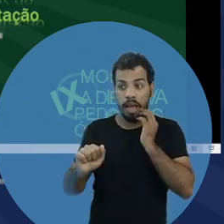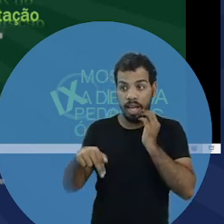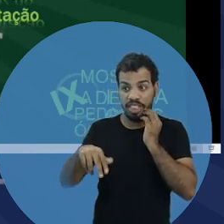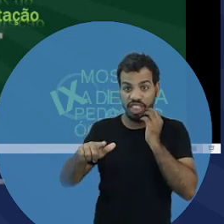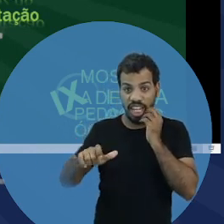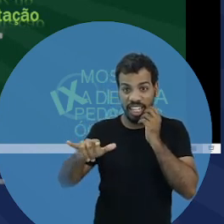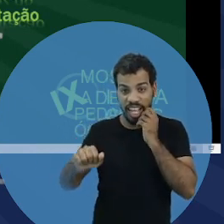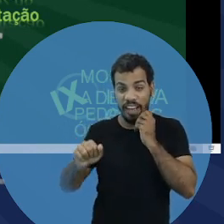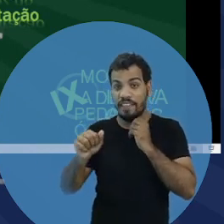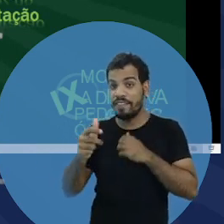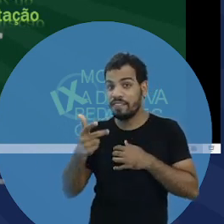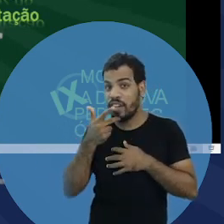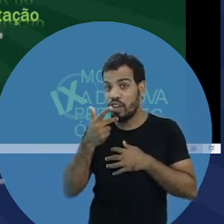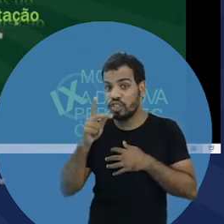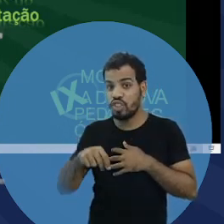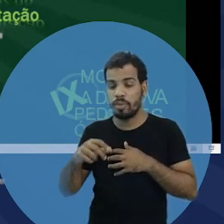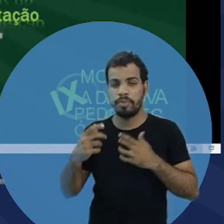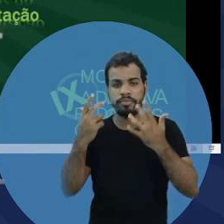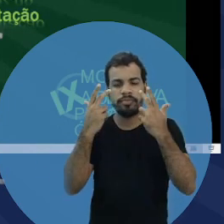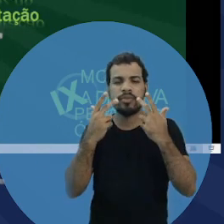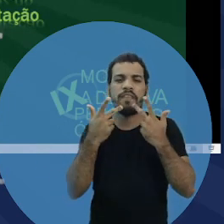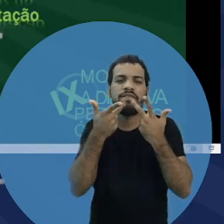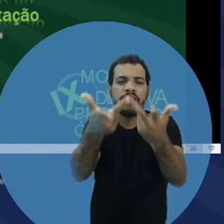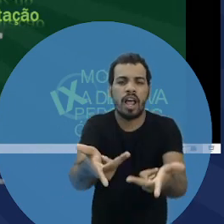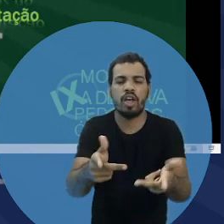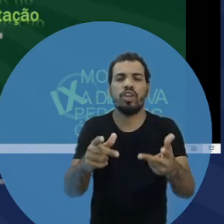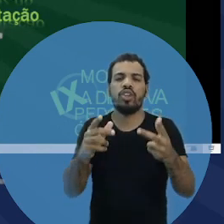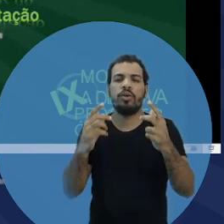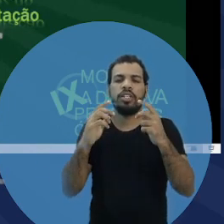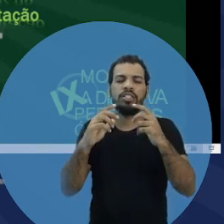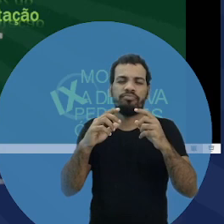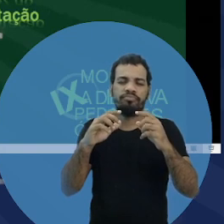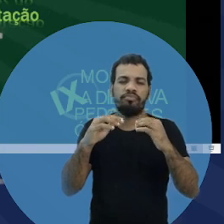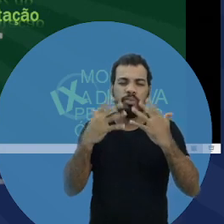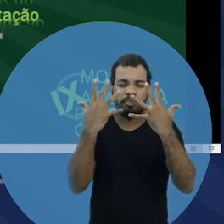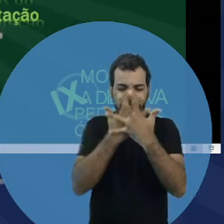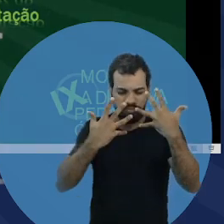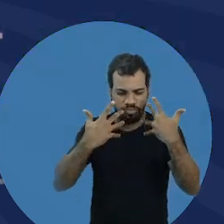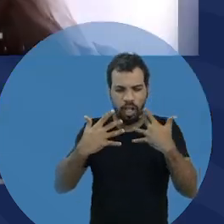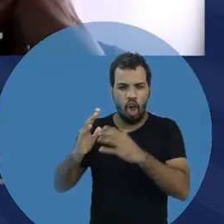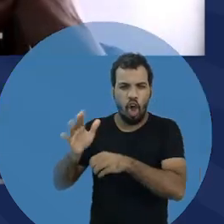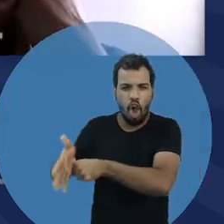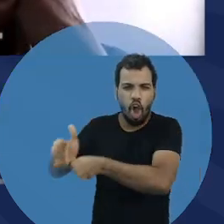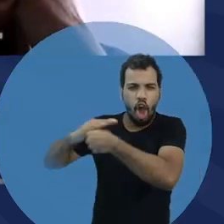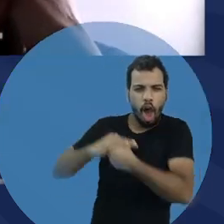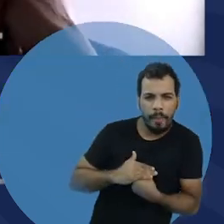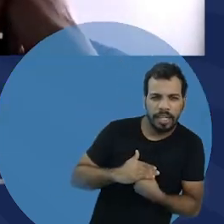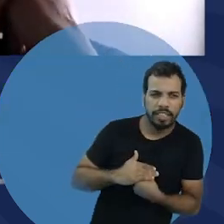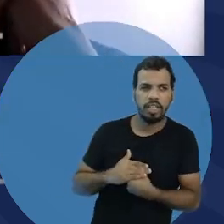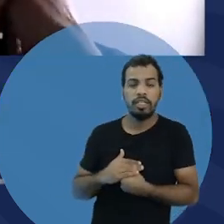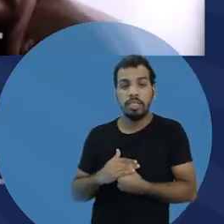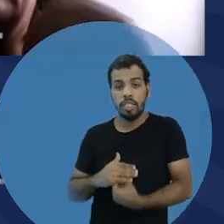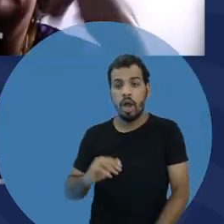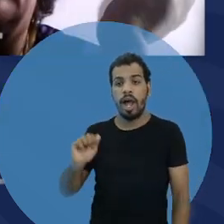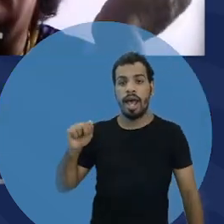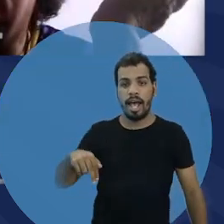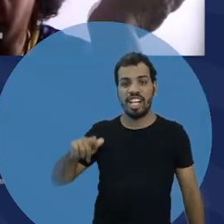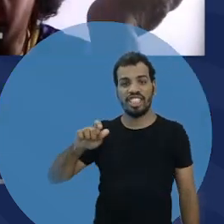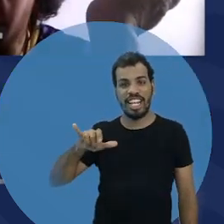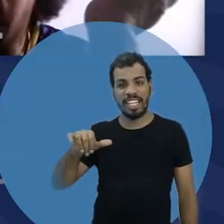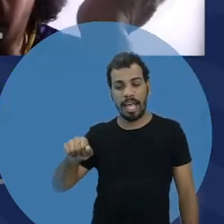as estéticas opressoras, né? Então, Angélica justamente foi aquela menina